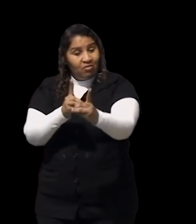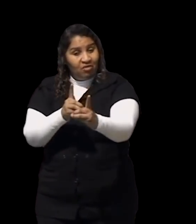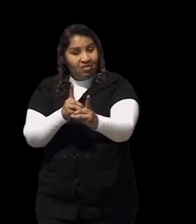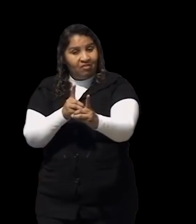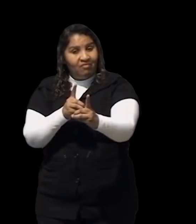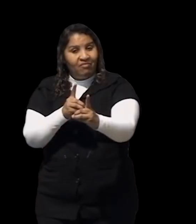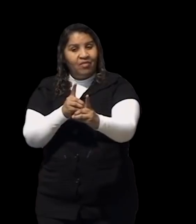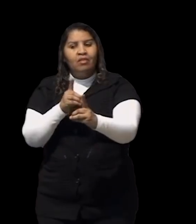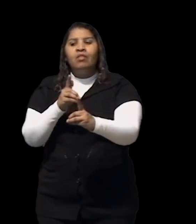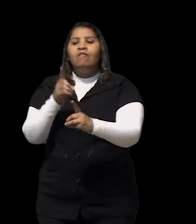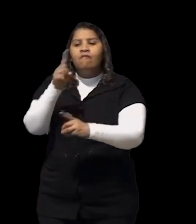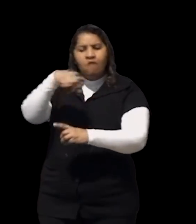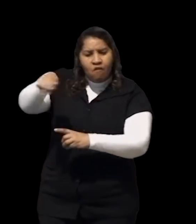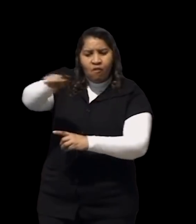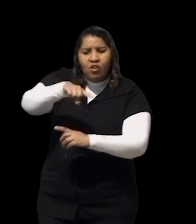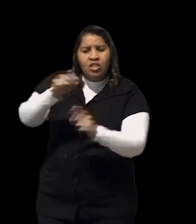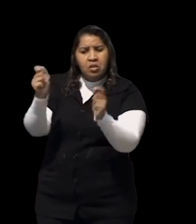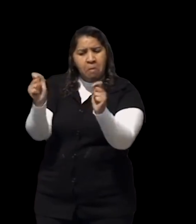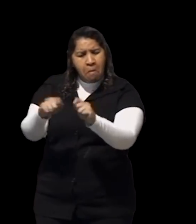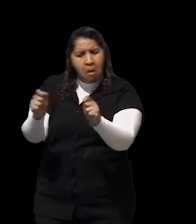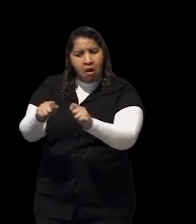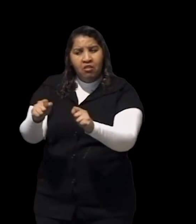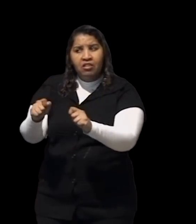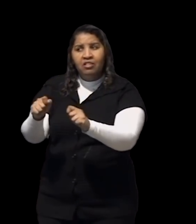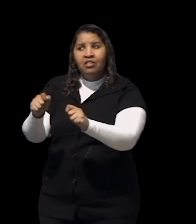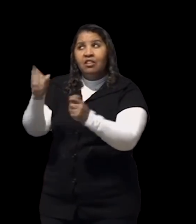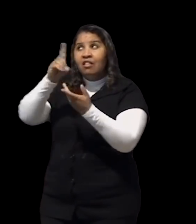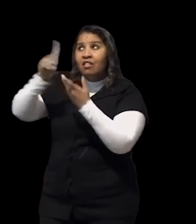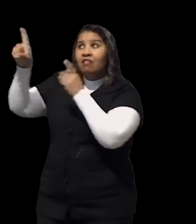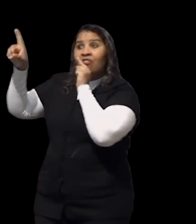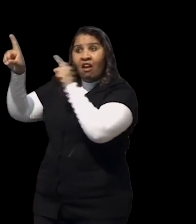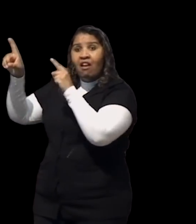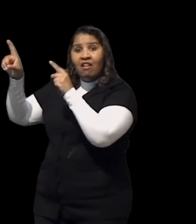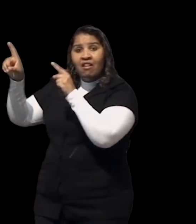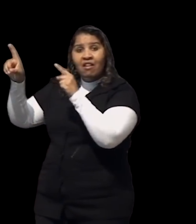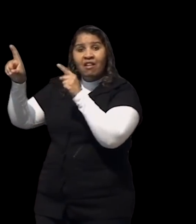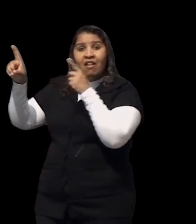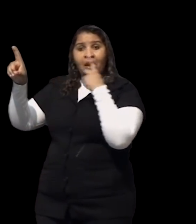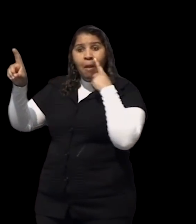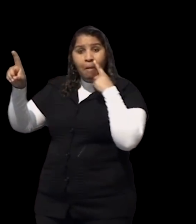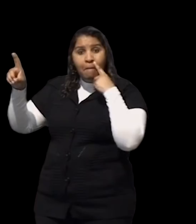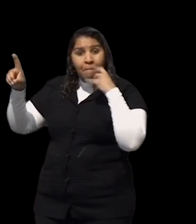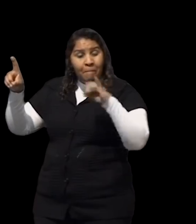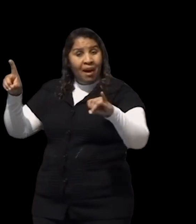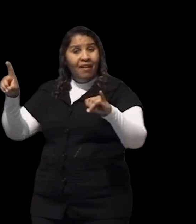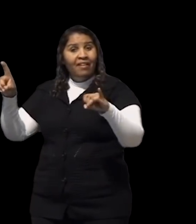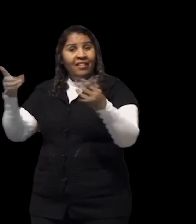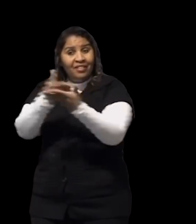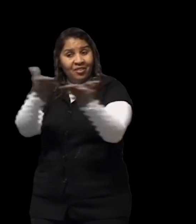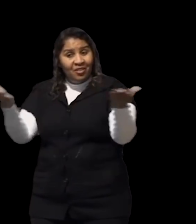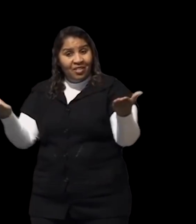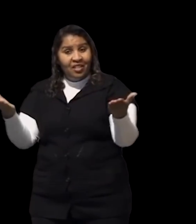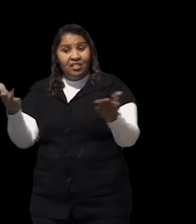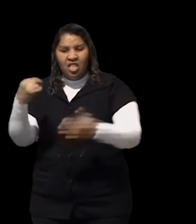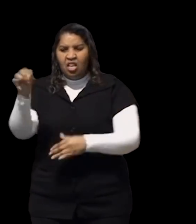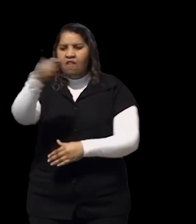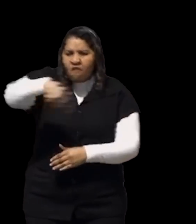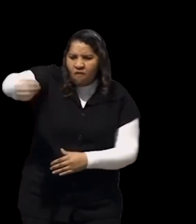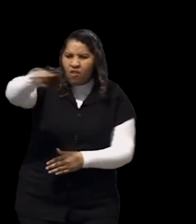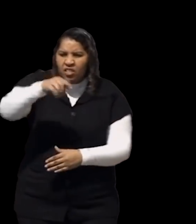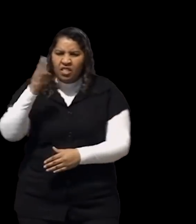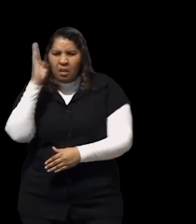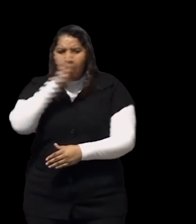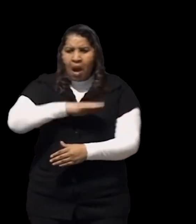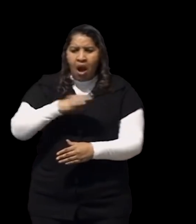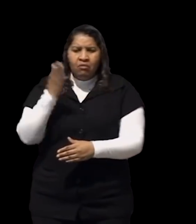essa relação ele fala olha se vocês sendo pais maus sabem dar boas coisas aos vossos filhos